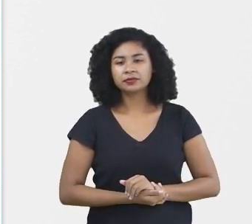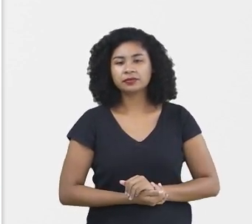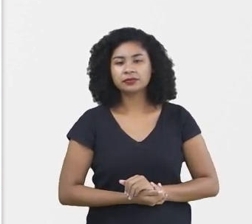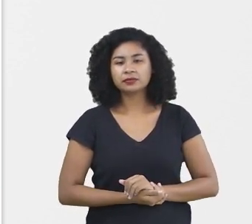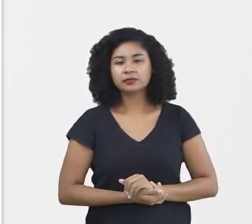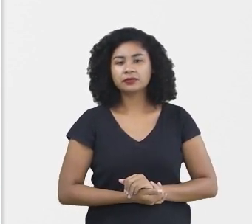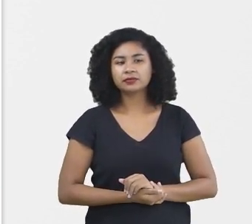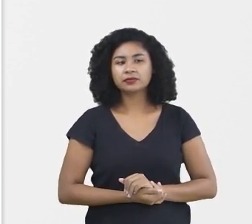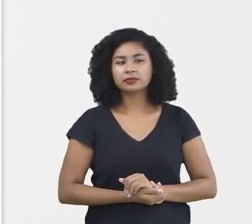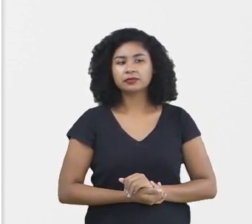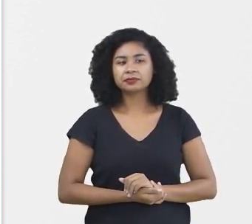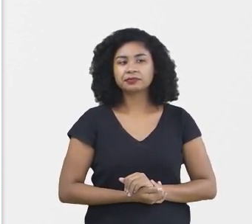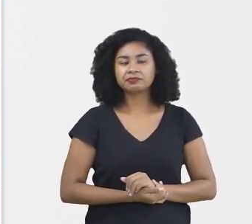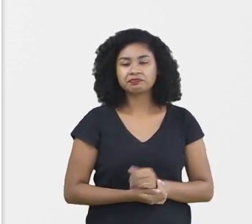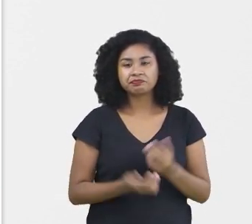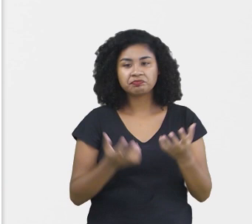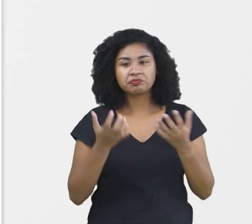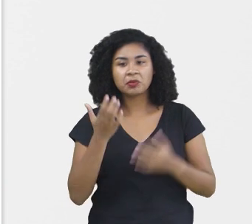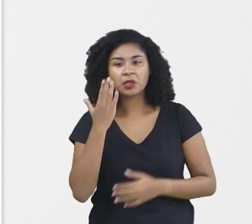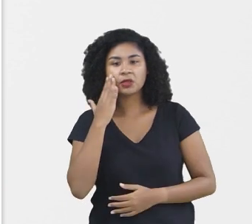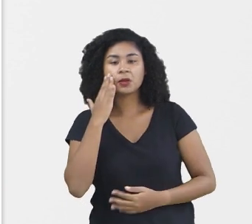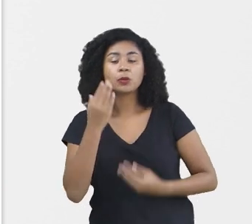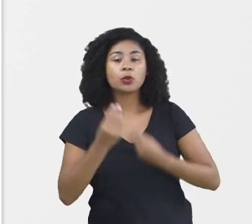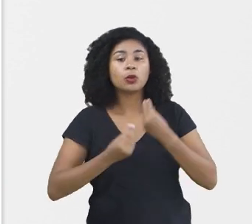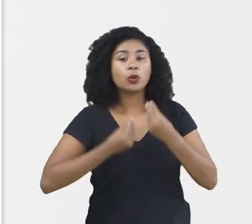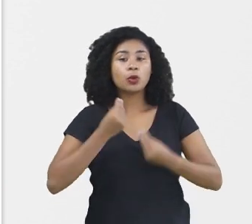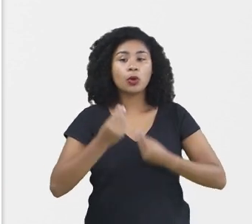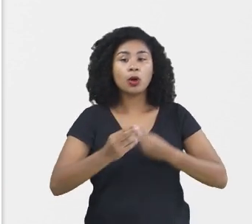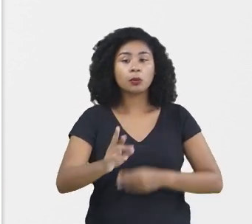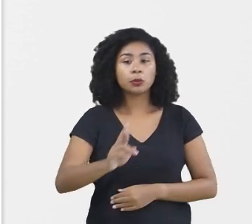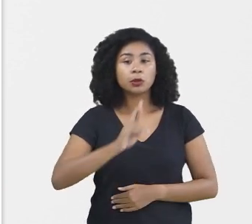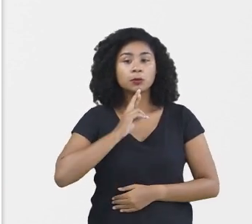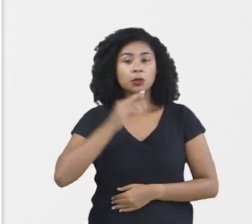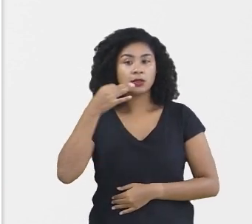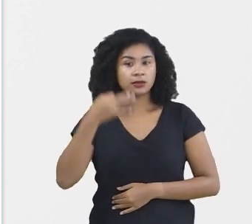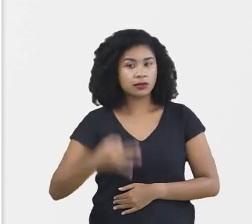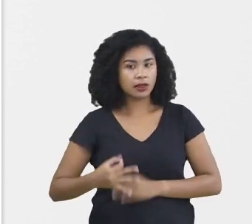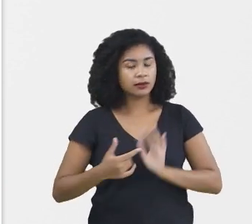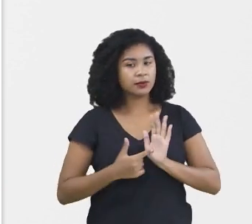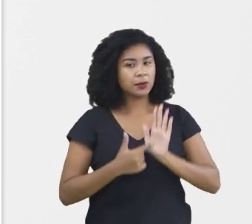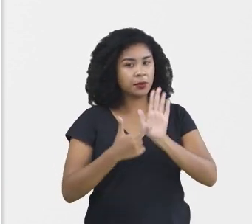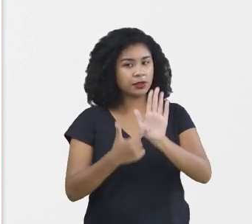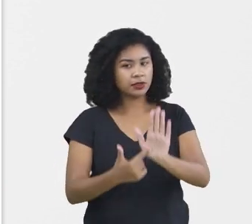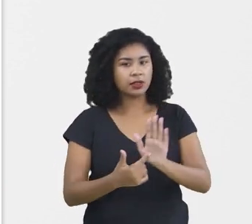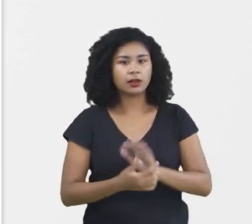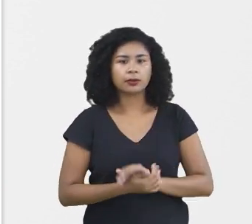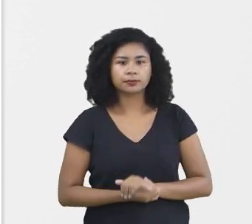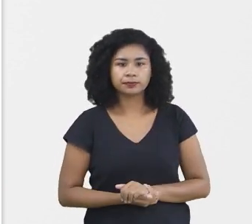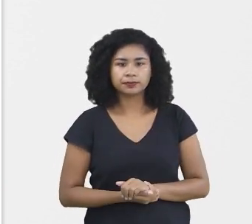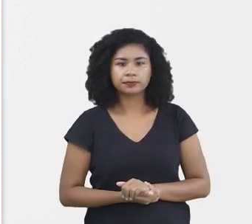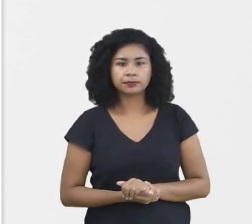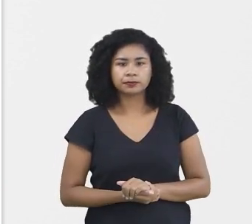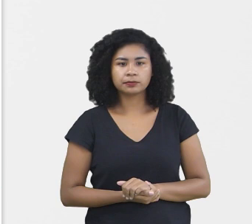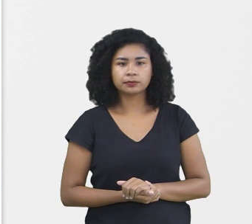vocês conseguiram chegar lá na resposta correta, tá? Então, por que que as galinhas,